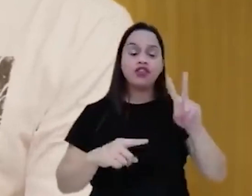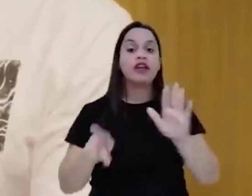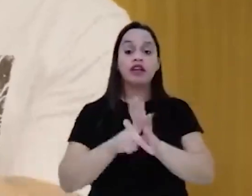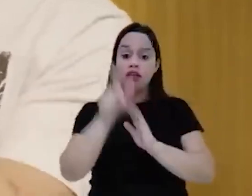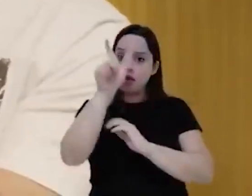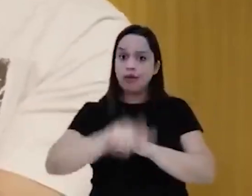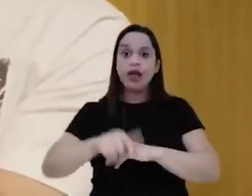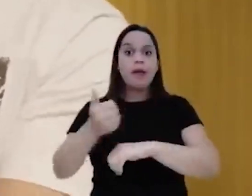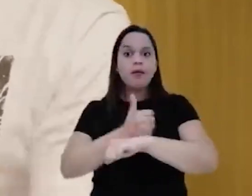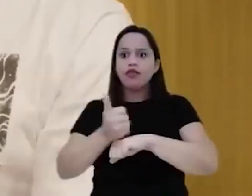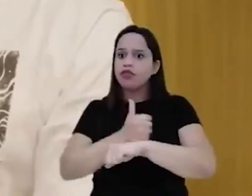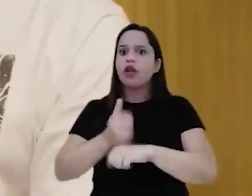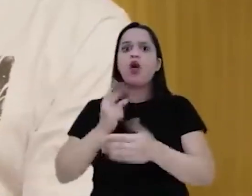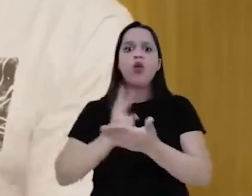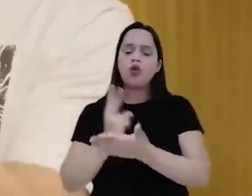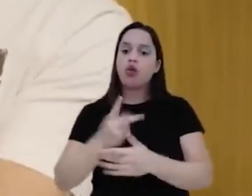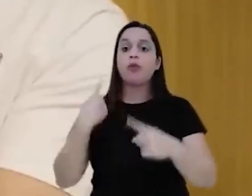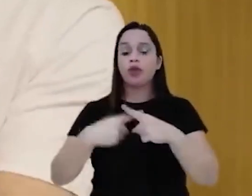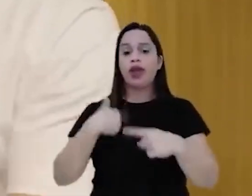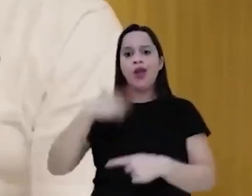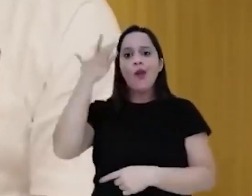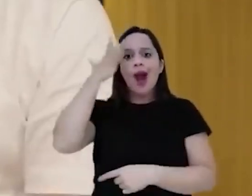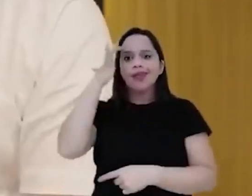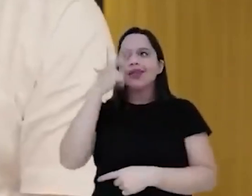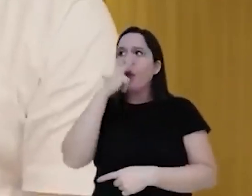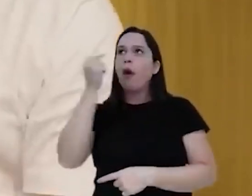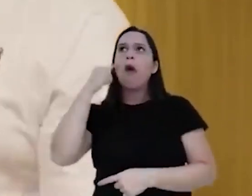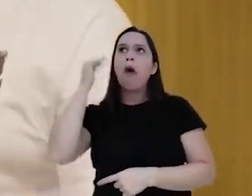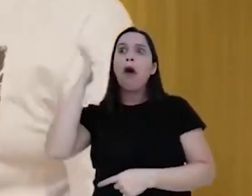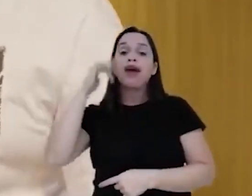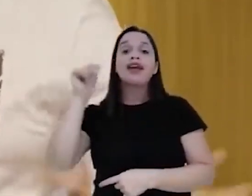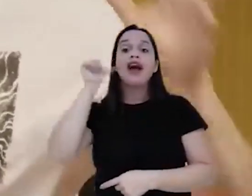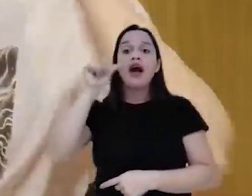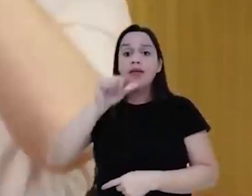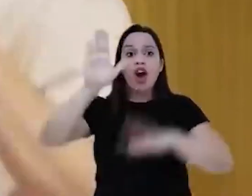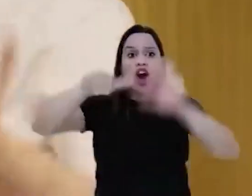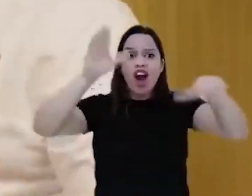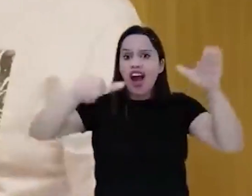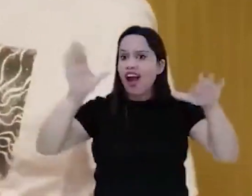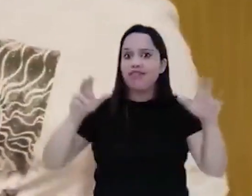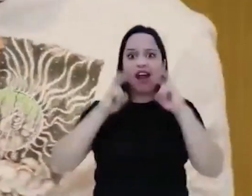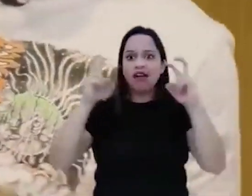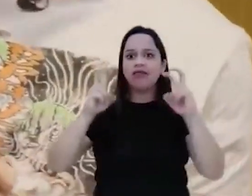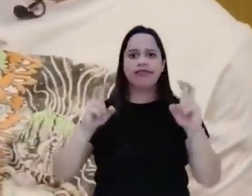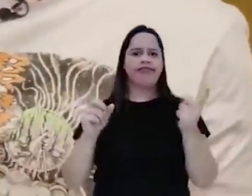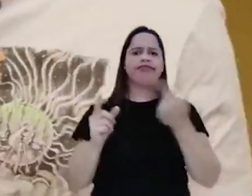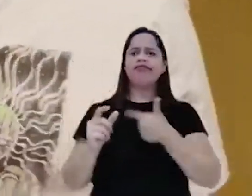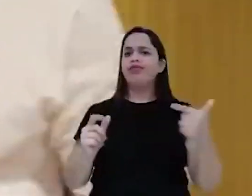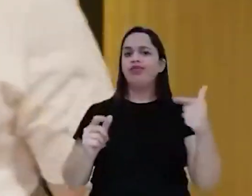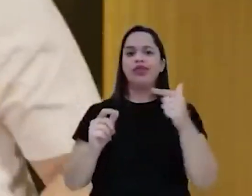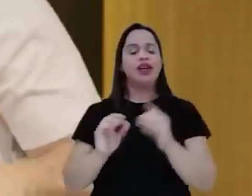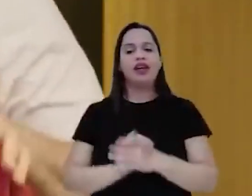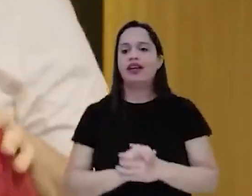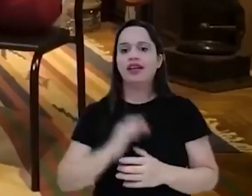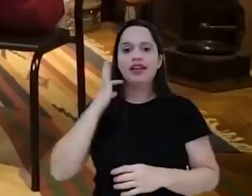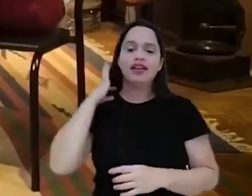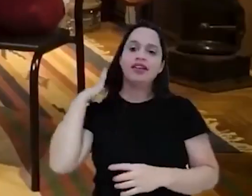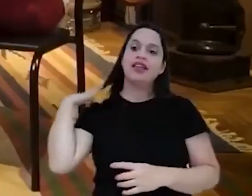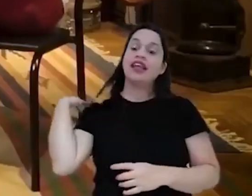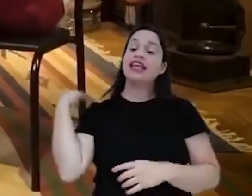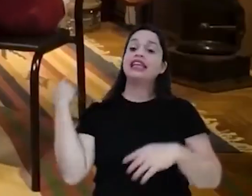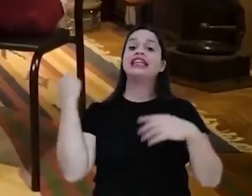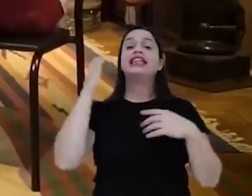quer almoço ela continuar proporcionando Aquele momento que na minha casa no meu achismo imaginava que aeromoça flor gente eu não sei não não tem visto